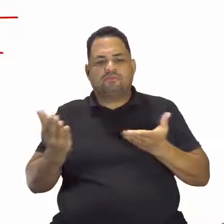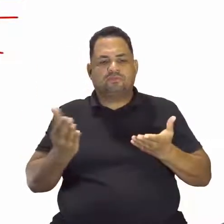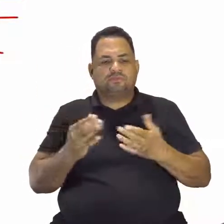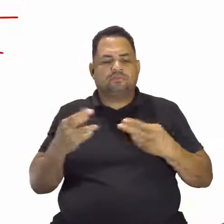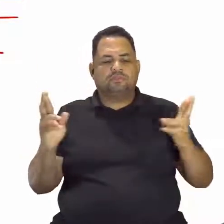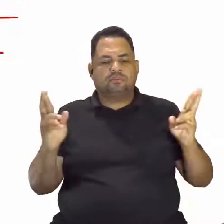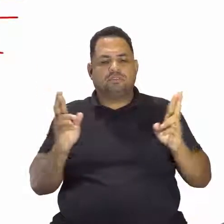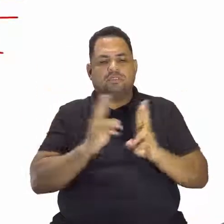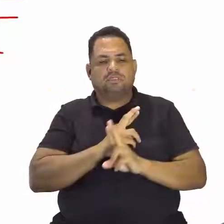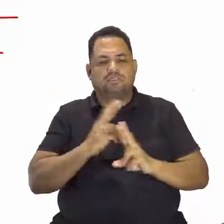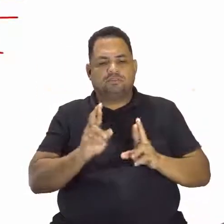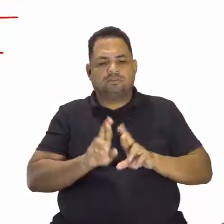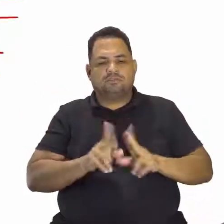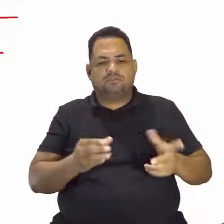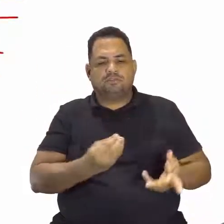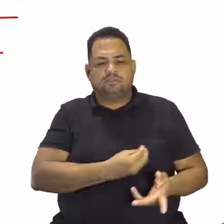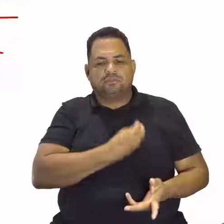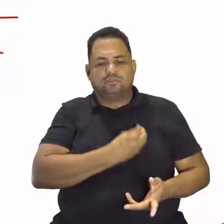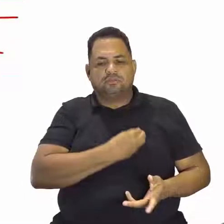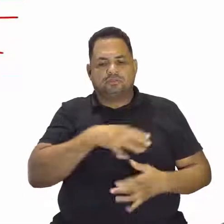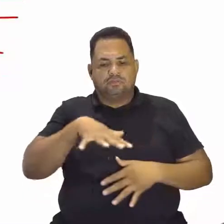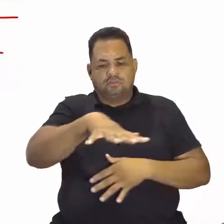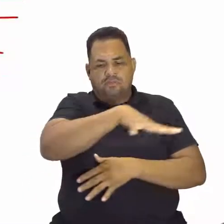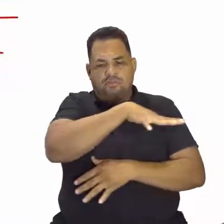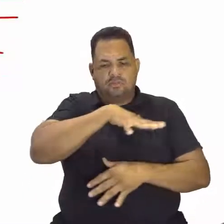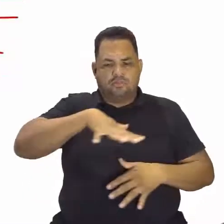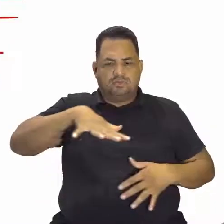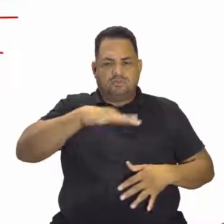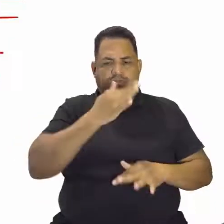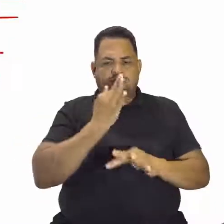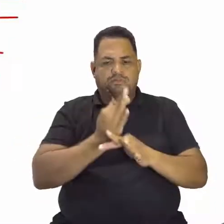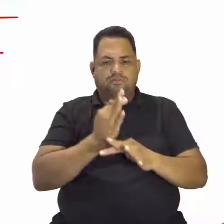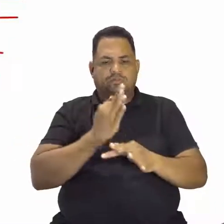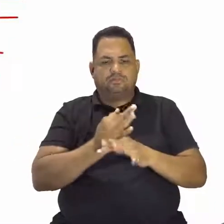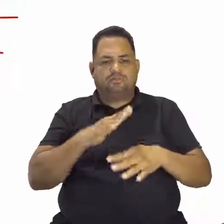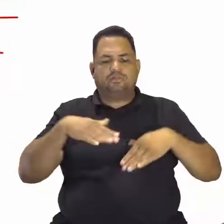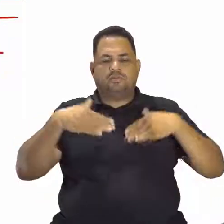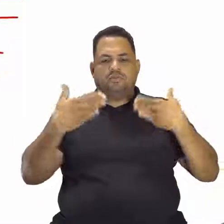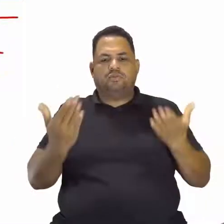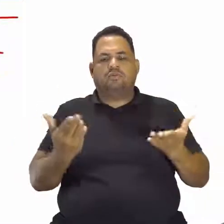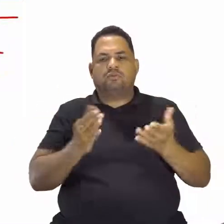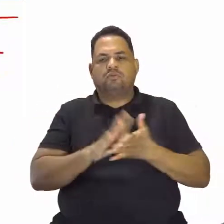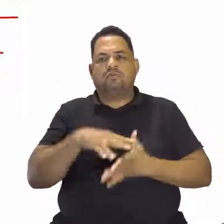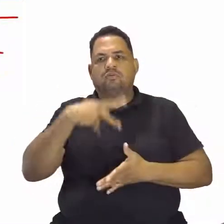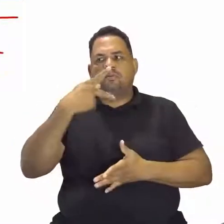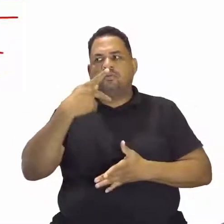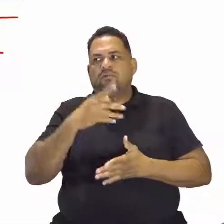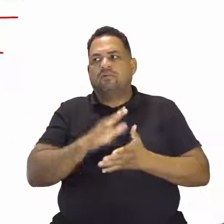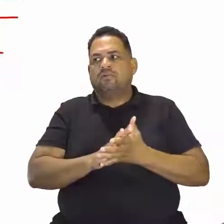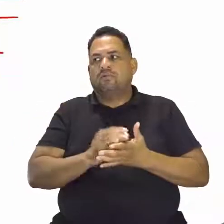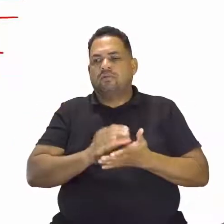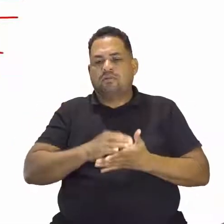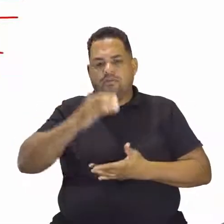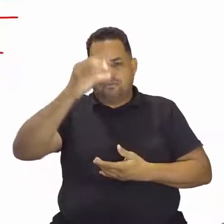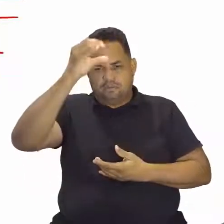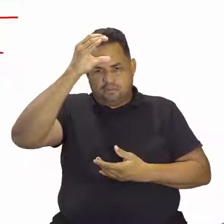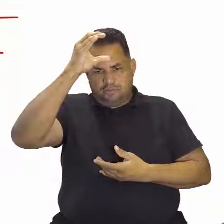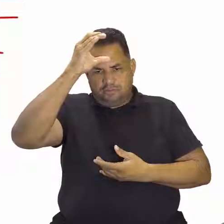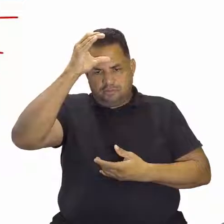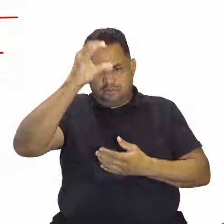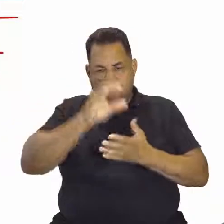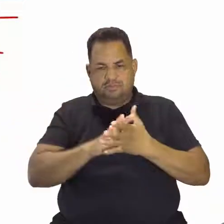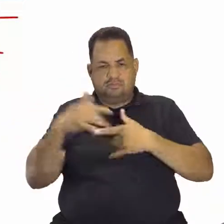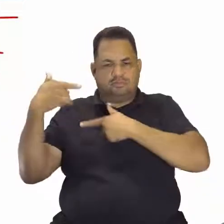relação entre diferentes seres vivos com o ambiente físico. Então, quando a gente fala de conhecimento tradicional, não é